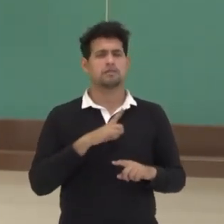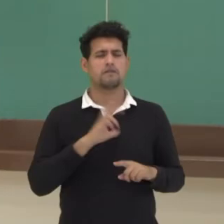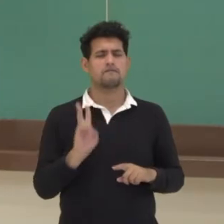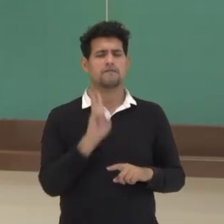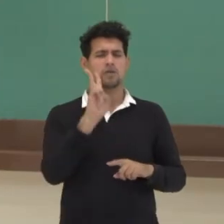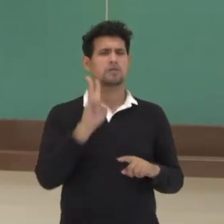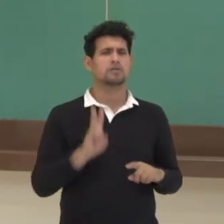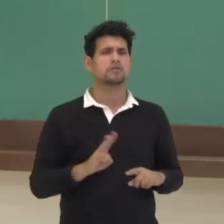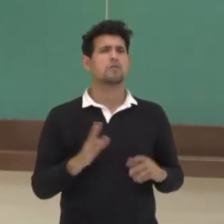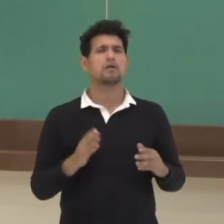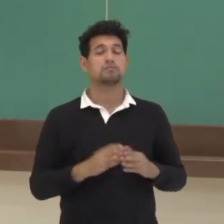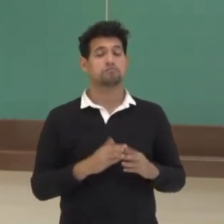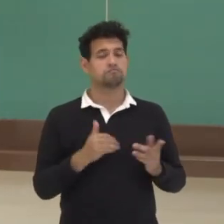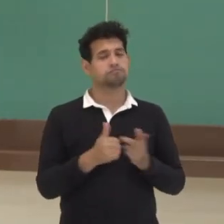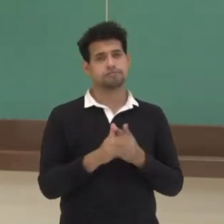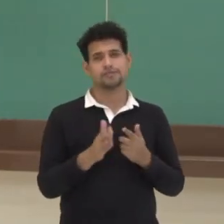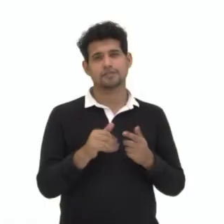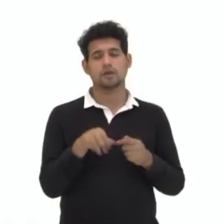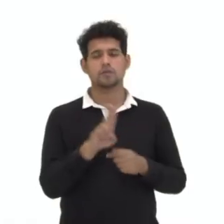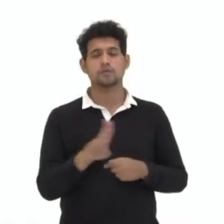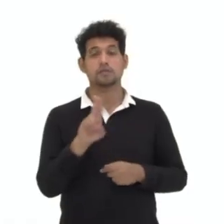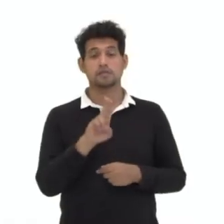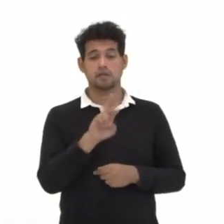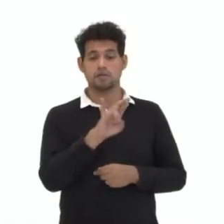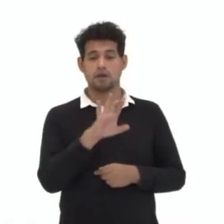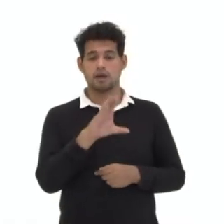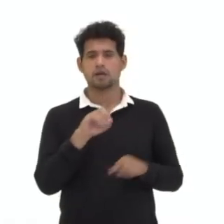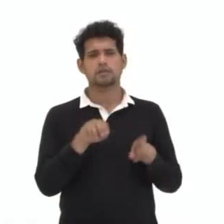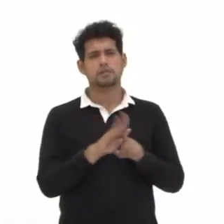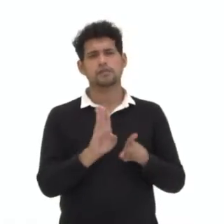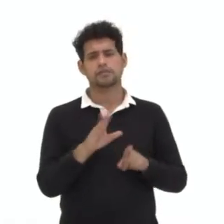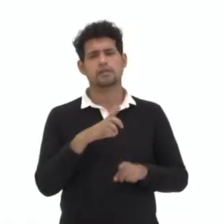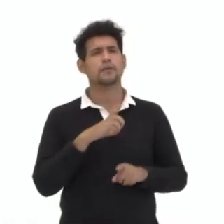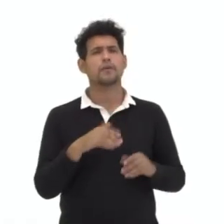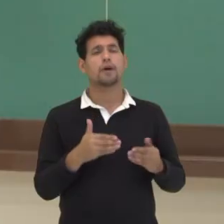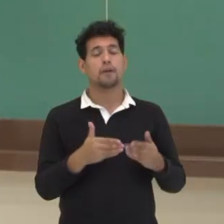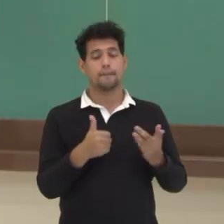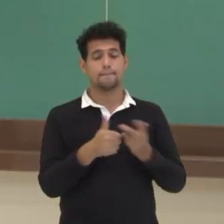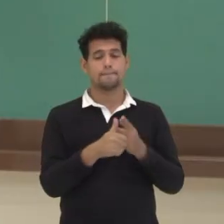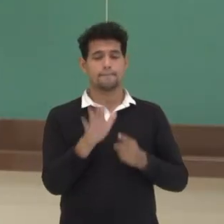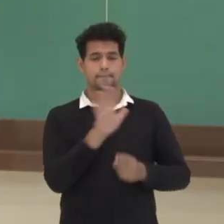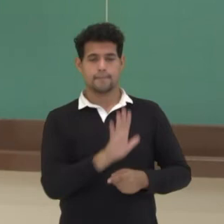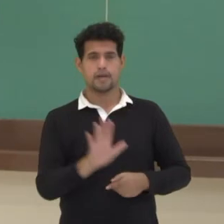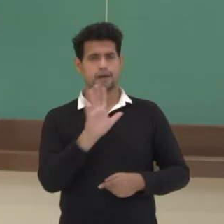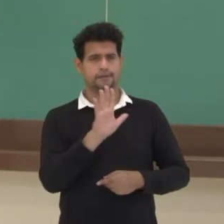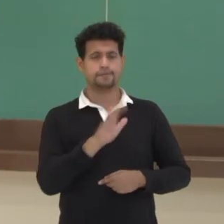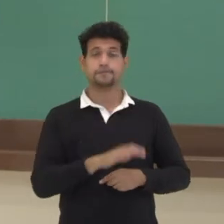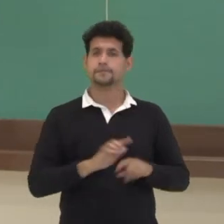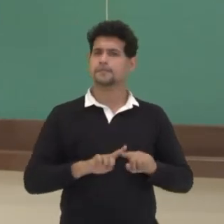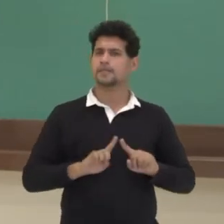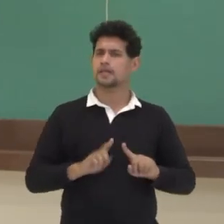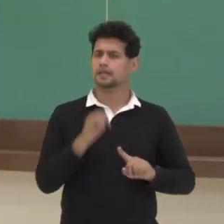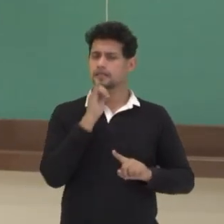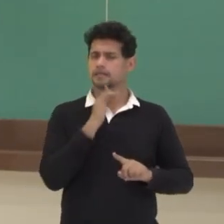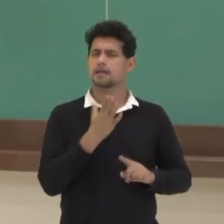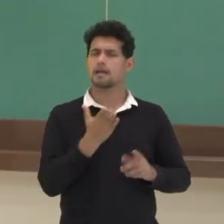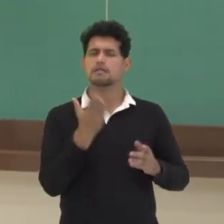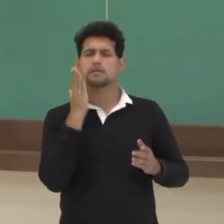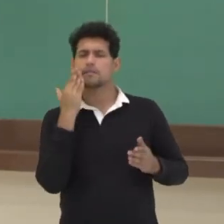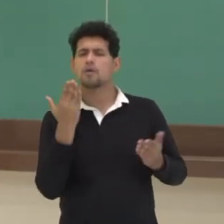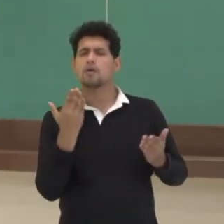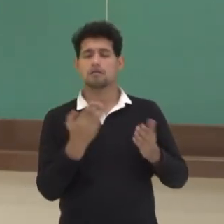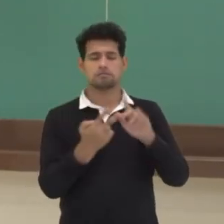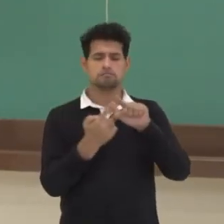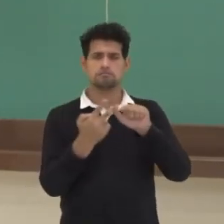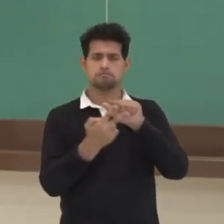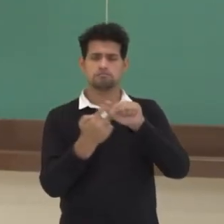do quê? Da primeira, né? Usando o raio aqui, eu já tenho a primeira área circular. Mas como ele quer saber das